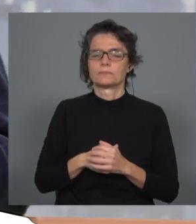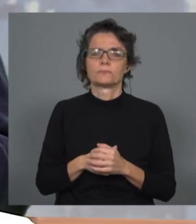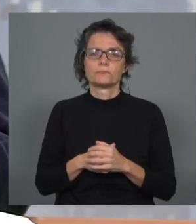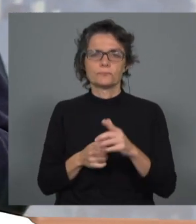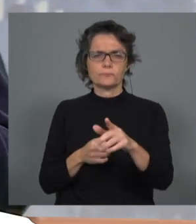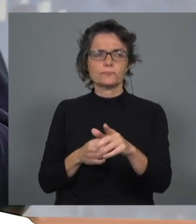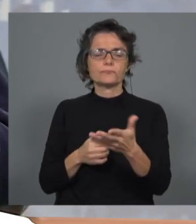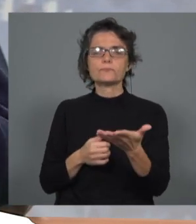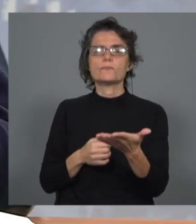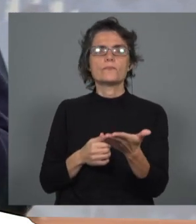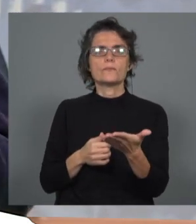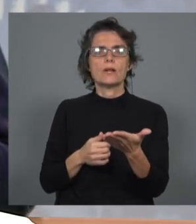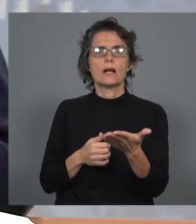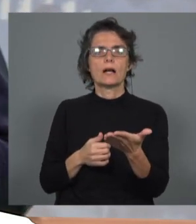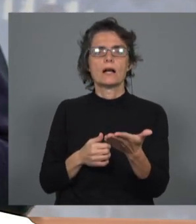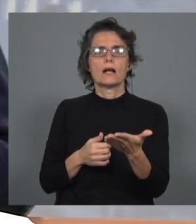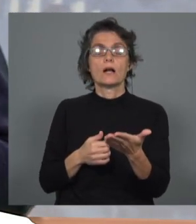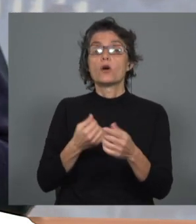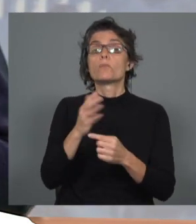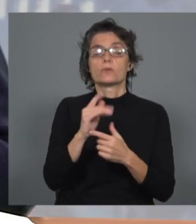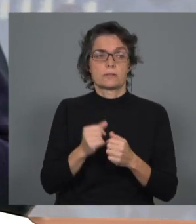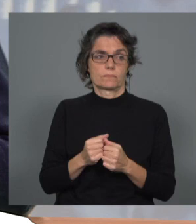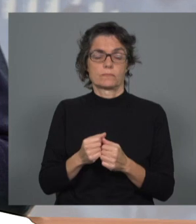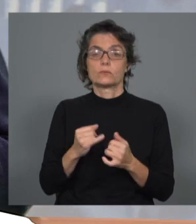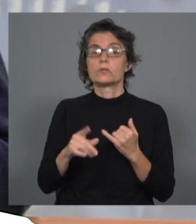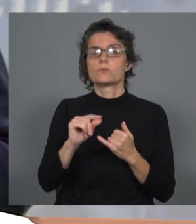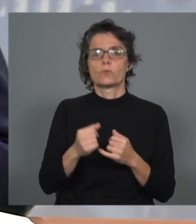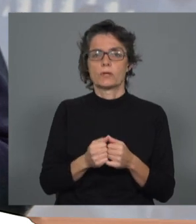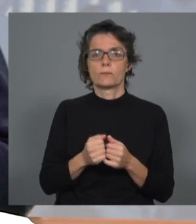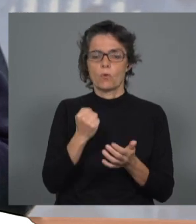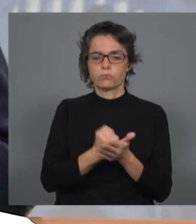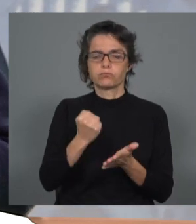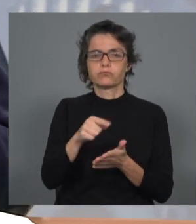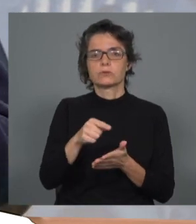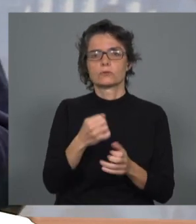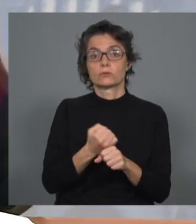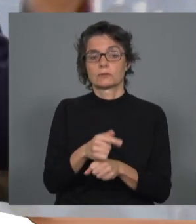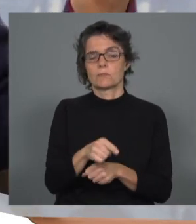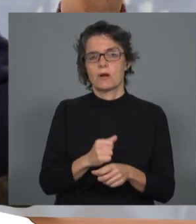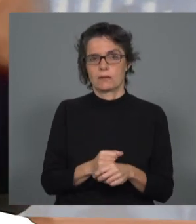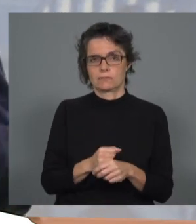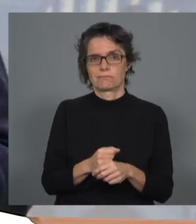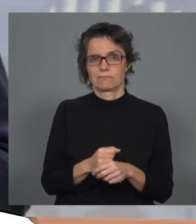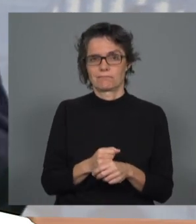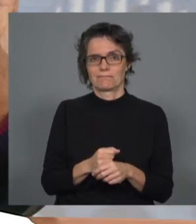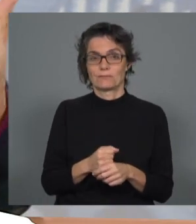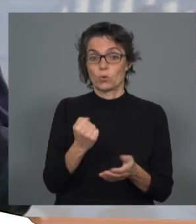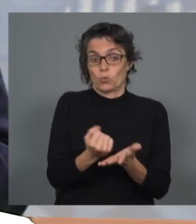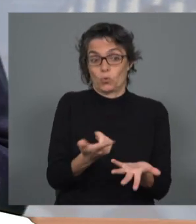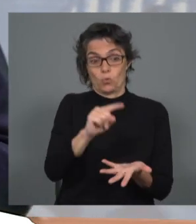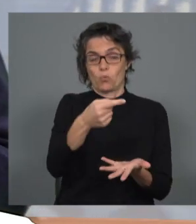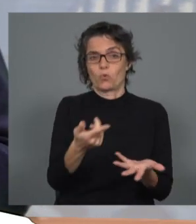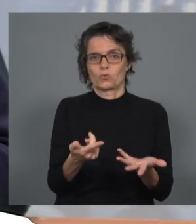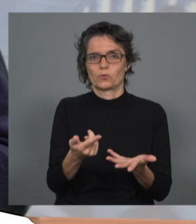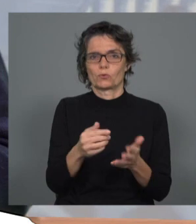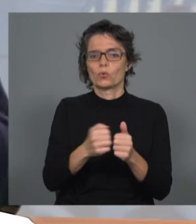muito simples perdermos o visto de trabalho, de presença. Isto aconteceu nas Filipinas. Há uma lei, por